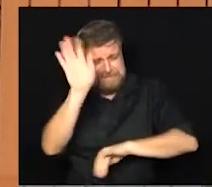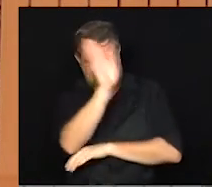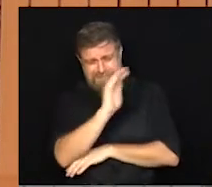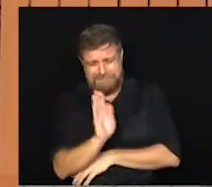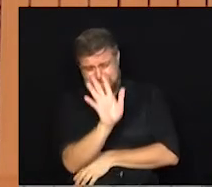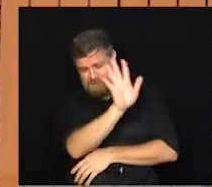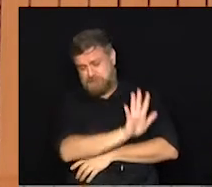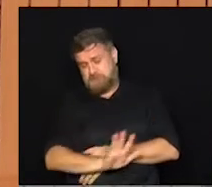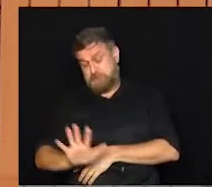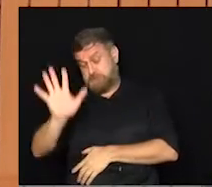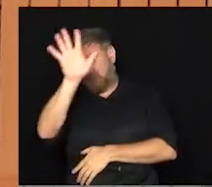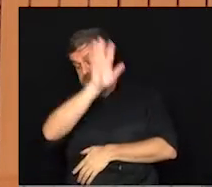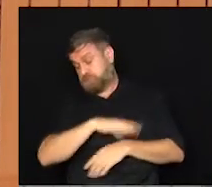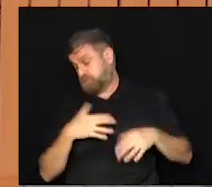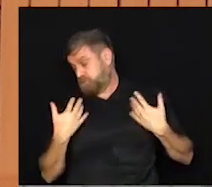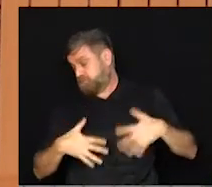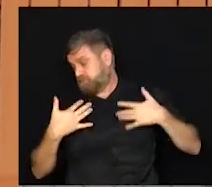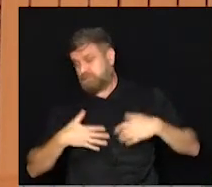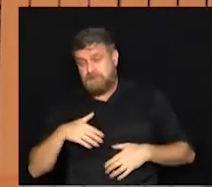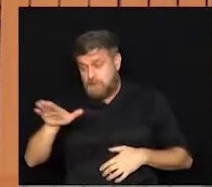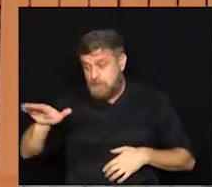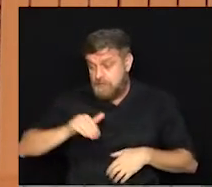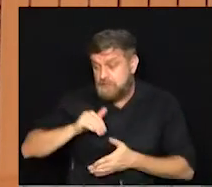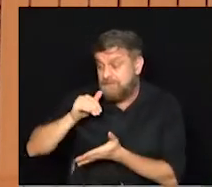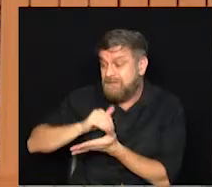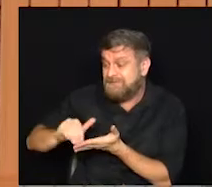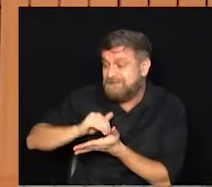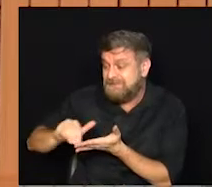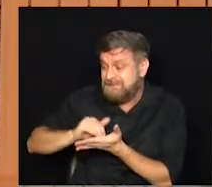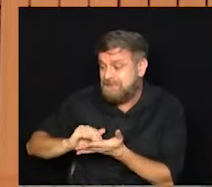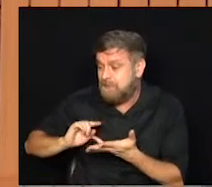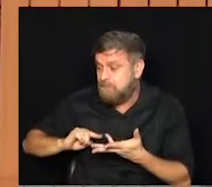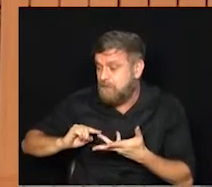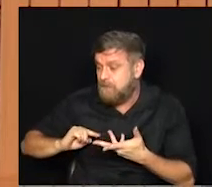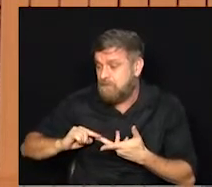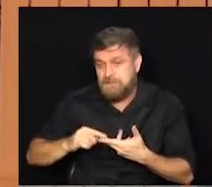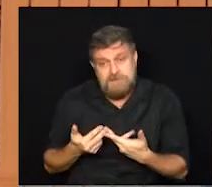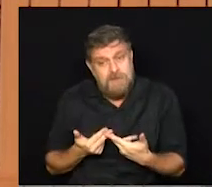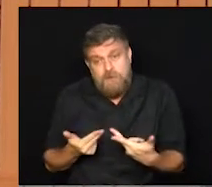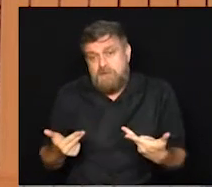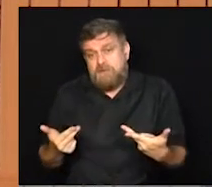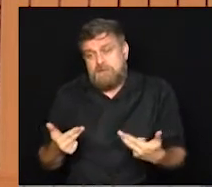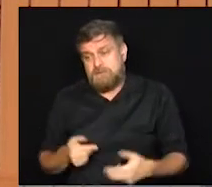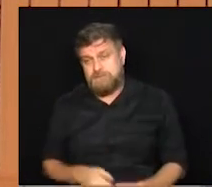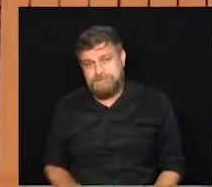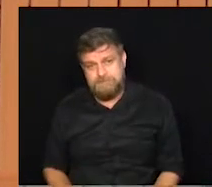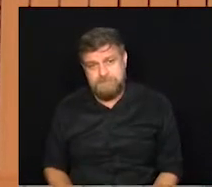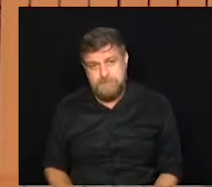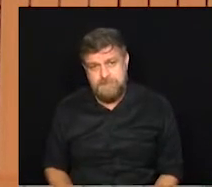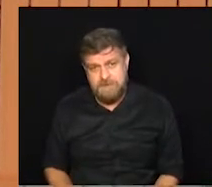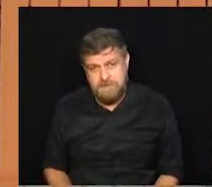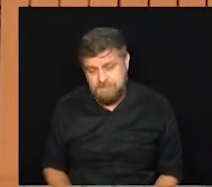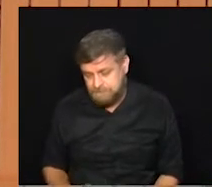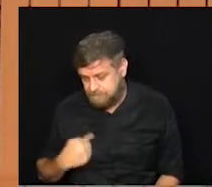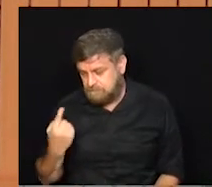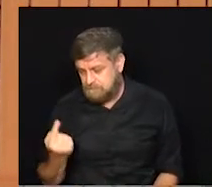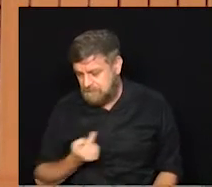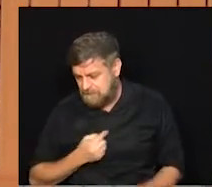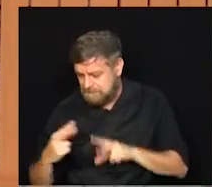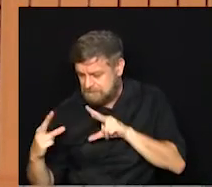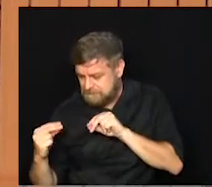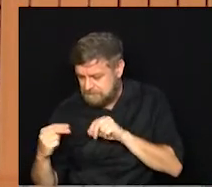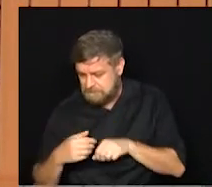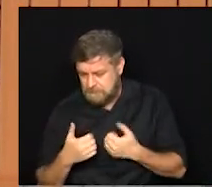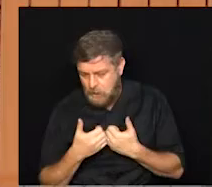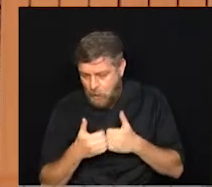conversei com o secretário Vinícius, falei, Vinícius, são coisas que Até nós conversamos, se o ônibus está